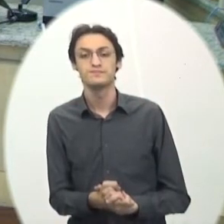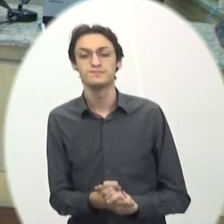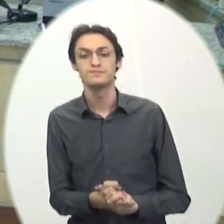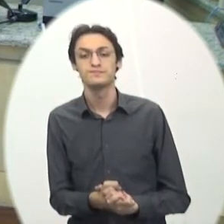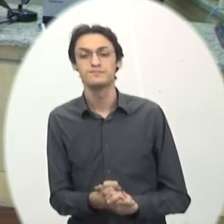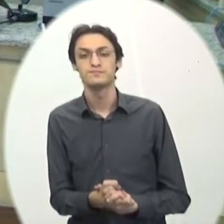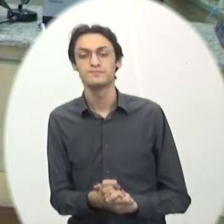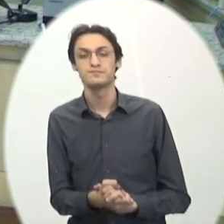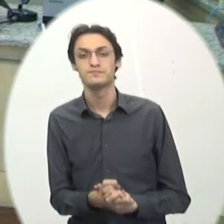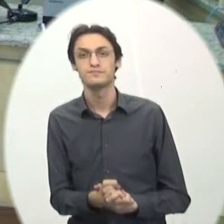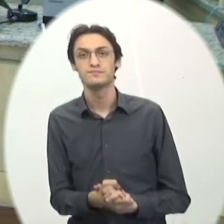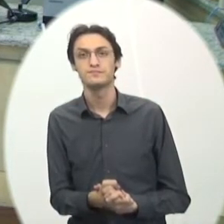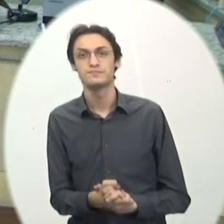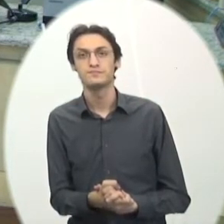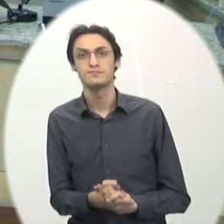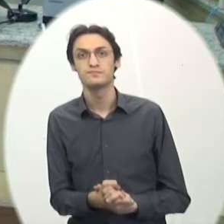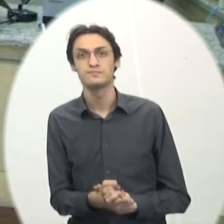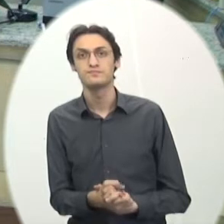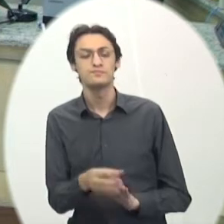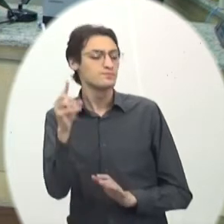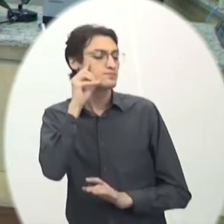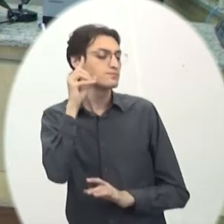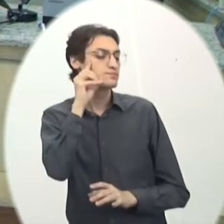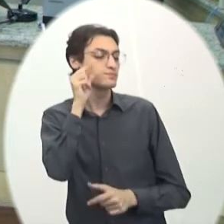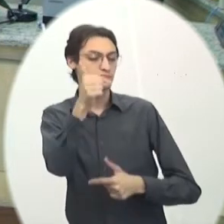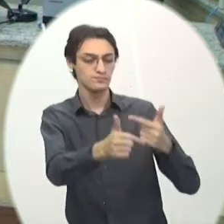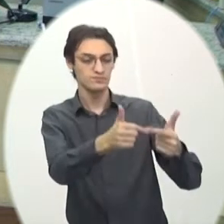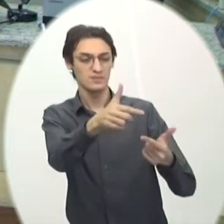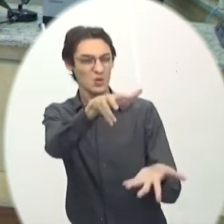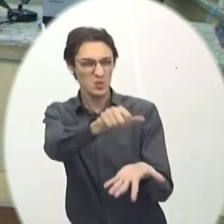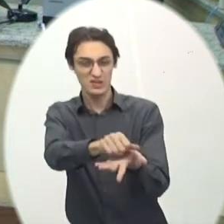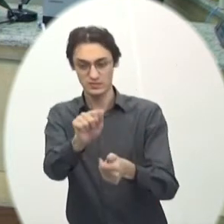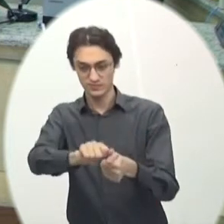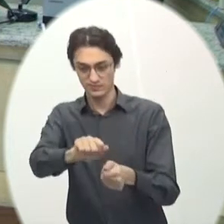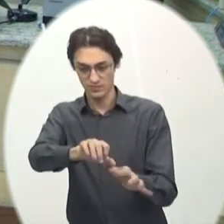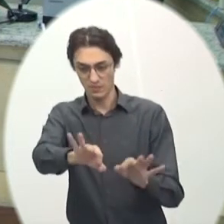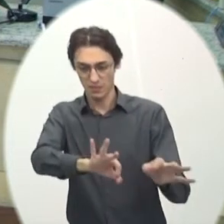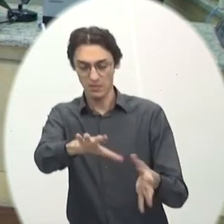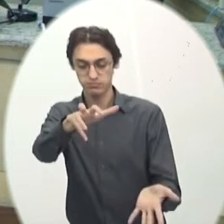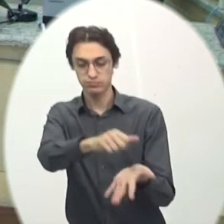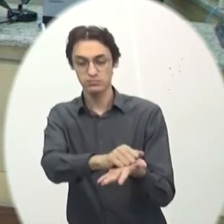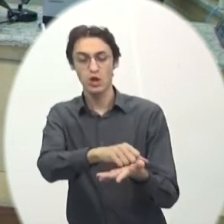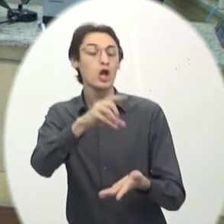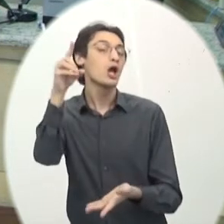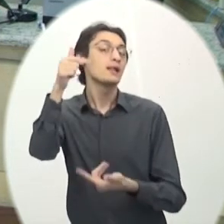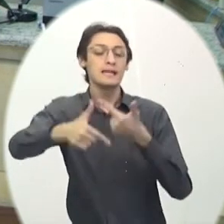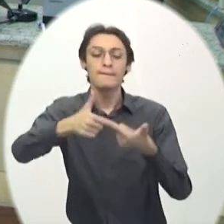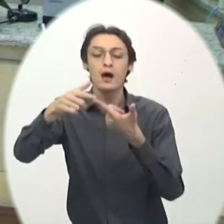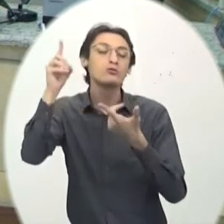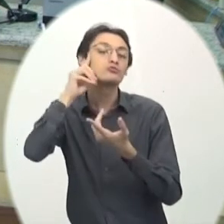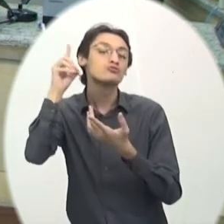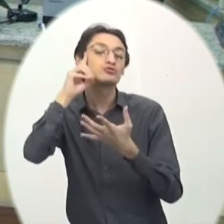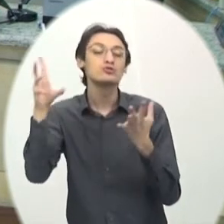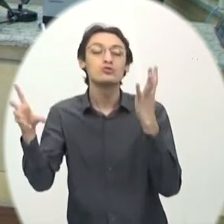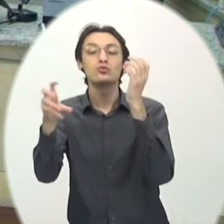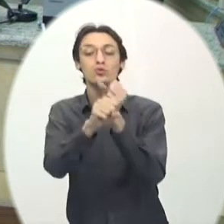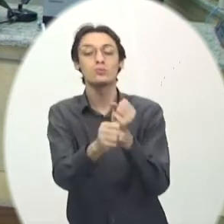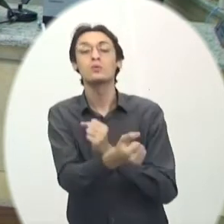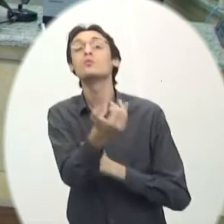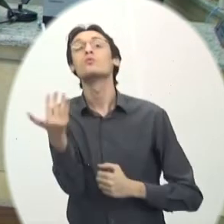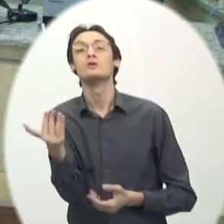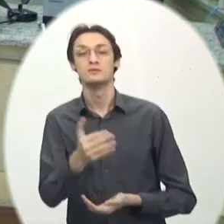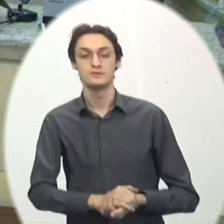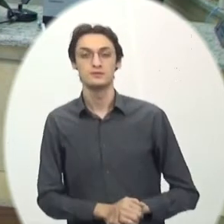coisa... Quantos dias de serviço dentro desse contrato o senhor prestou? Quantos dias foi prestado de